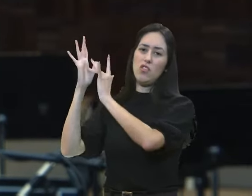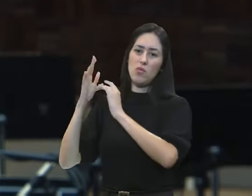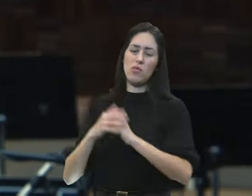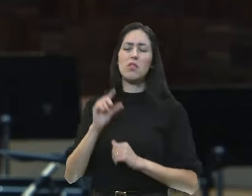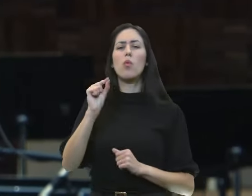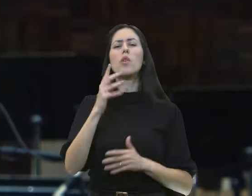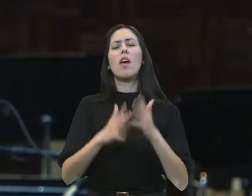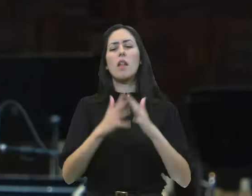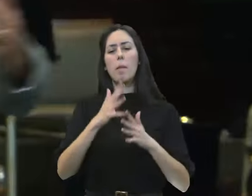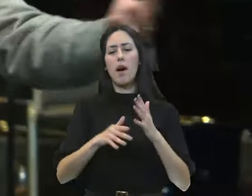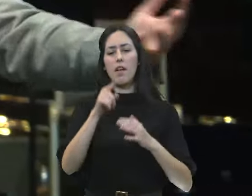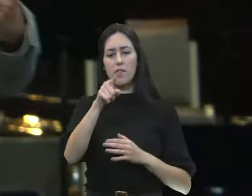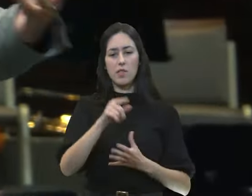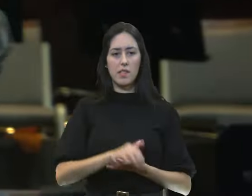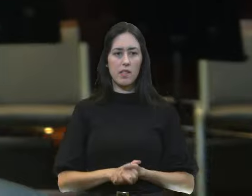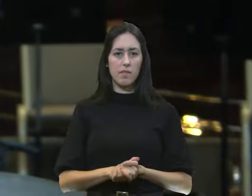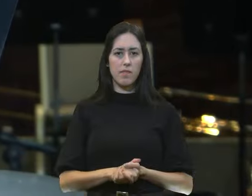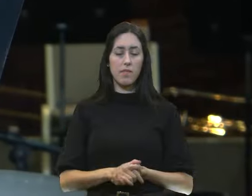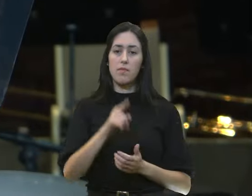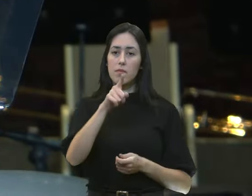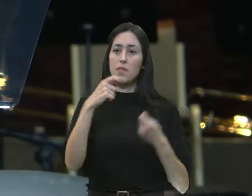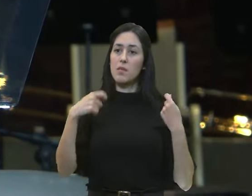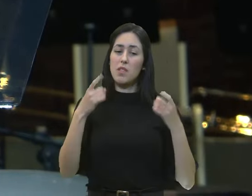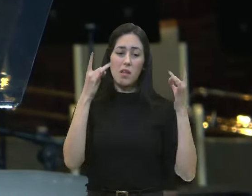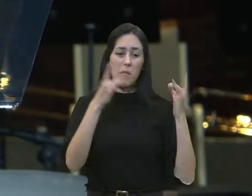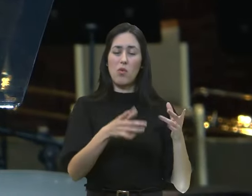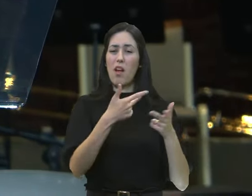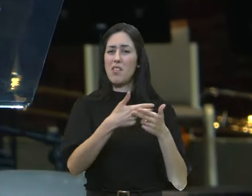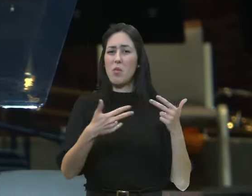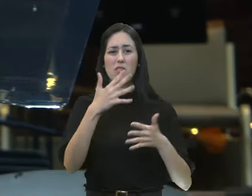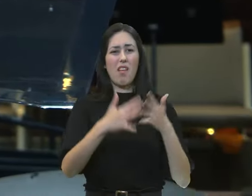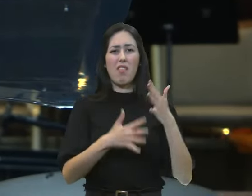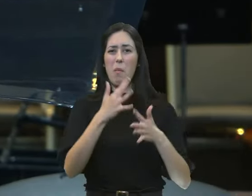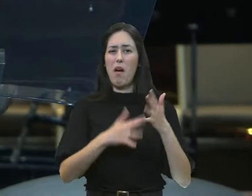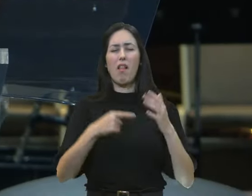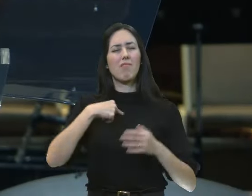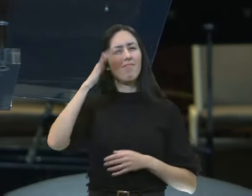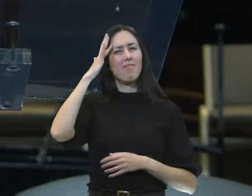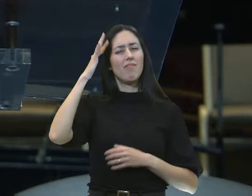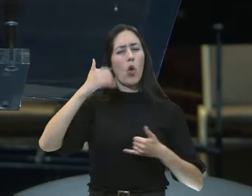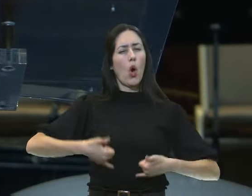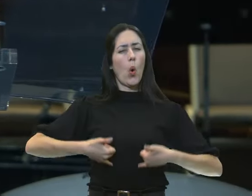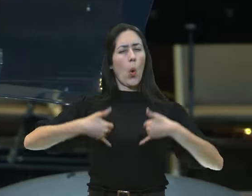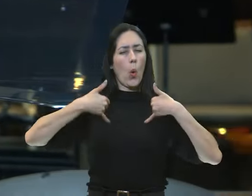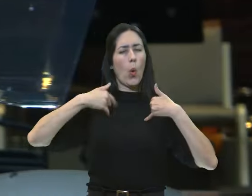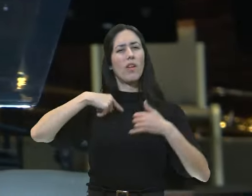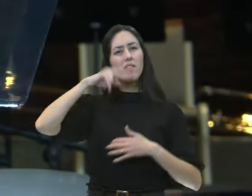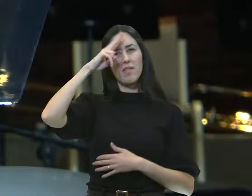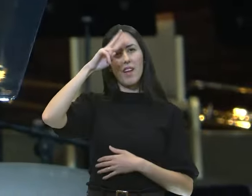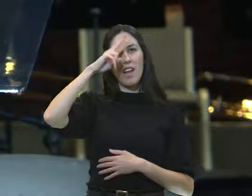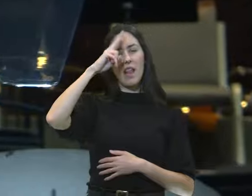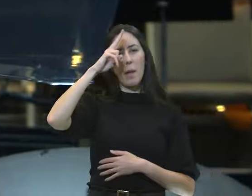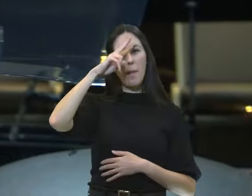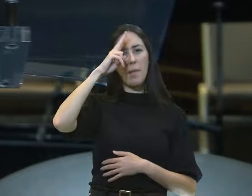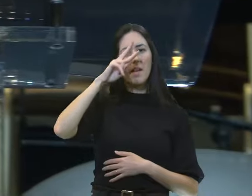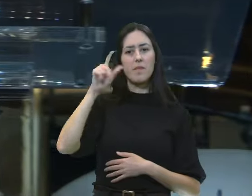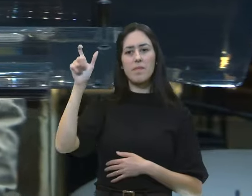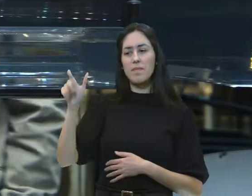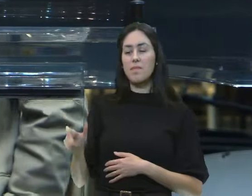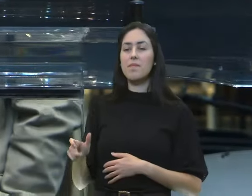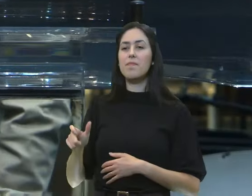te atrapalha? A gente precisa abandonar o que atrapalha. Eu fico pensando no orgulho, é engraçado. Fiquei me lembrando de um